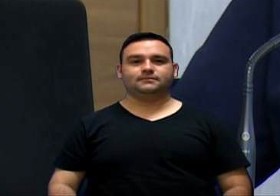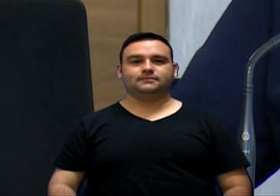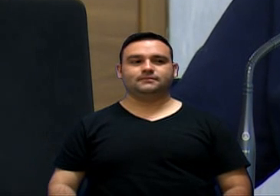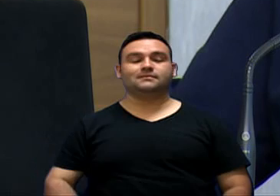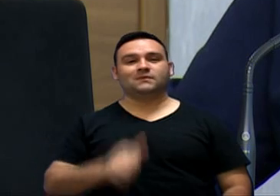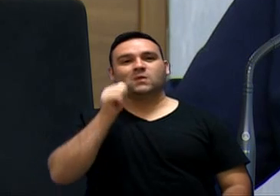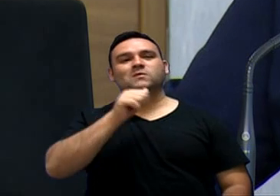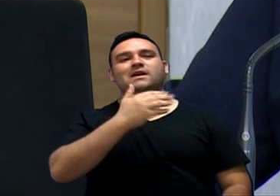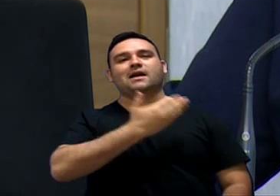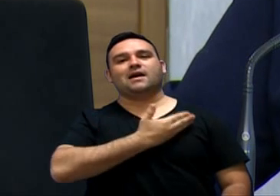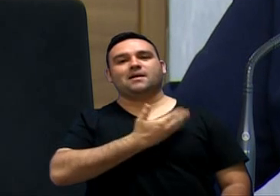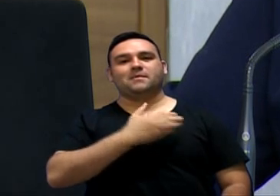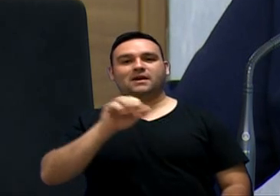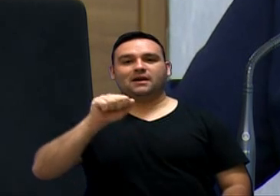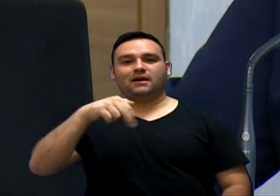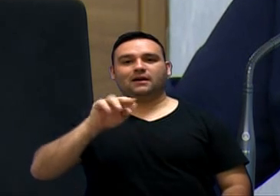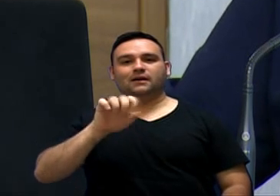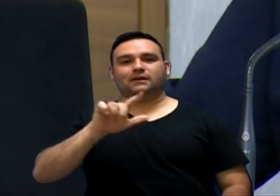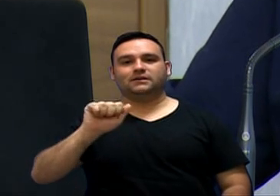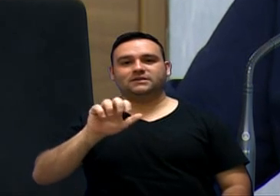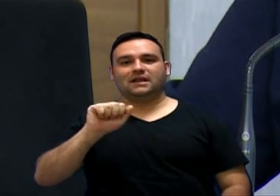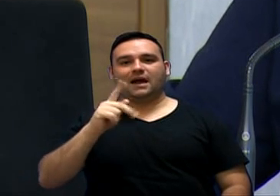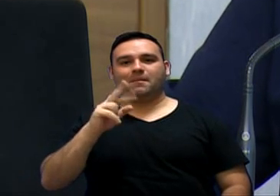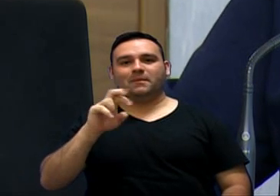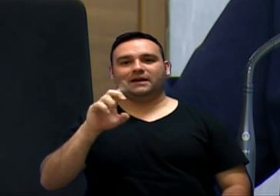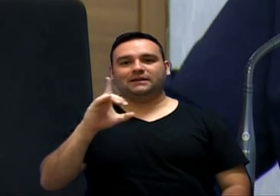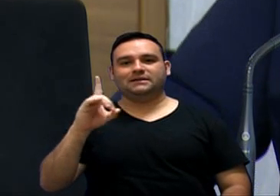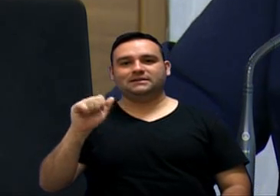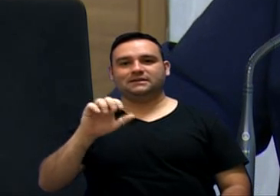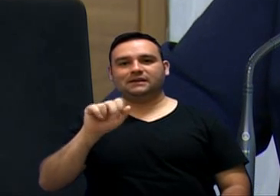Nossa amiga empresária Ângela Aparecida Alves.